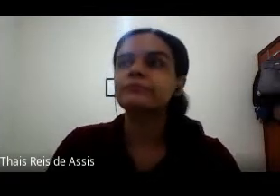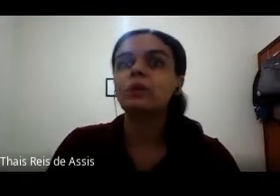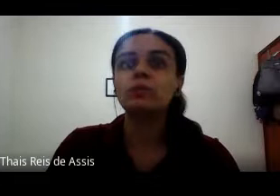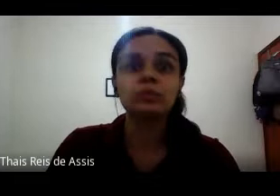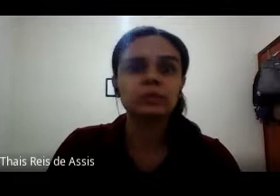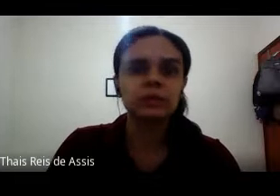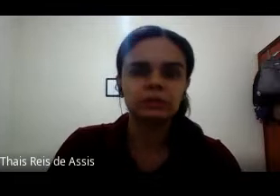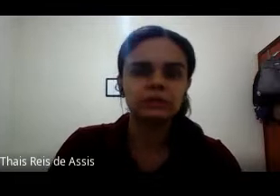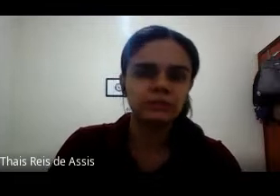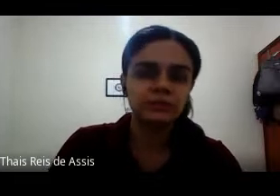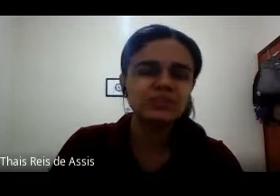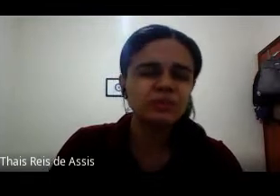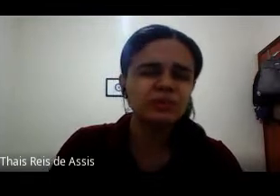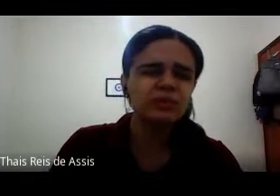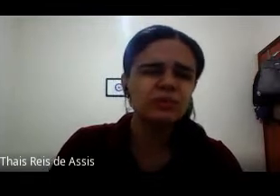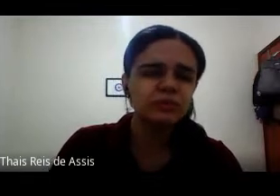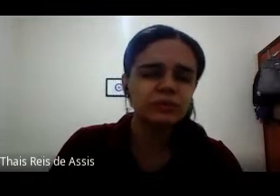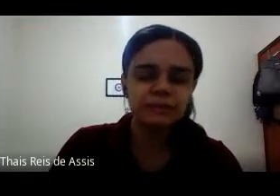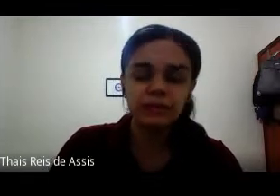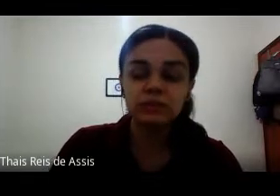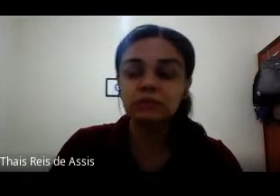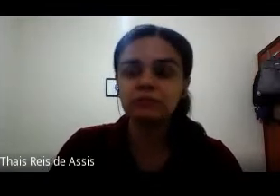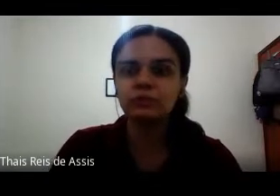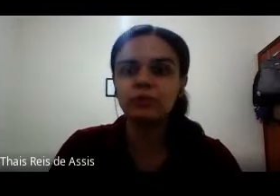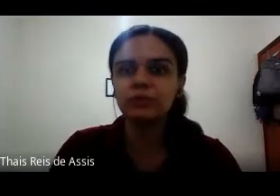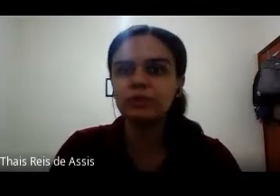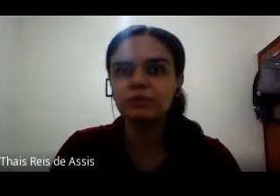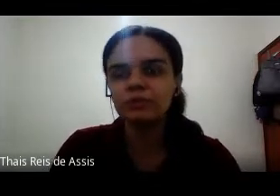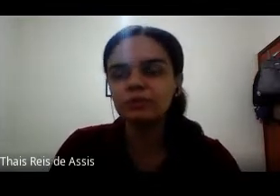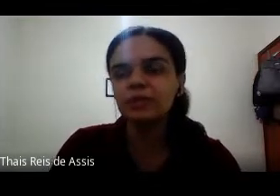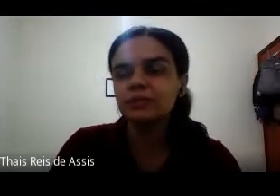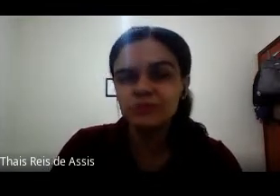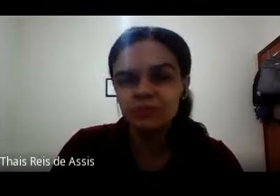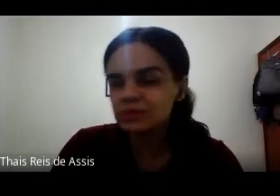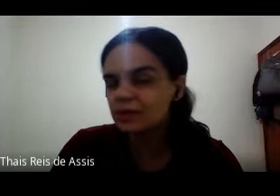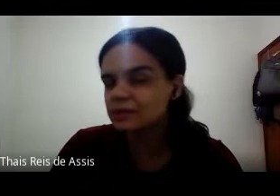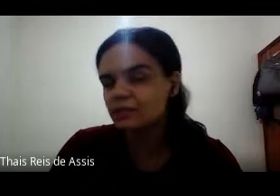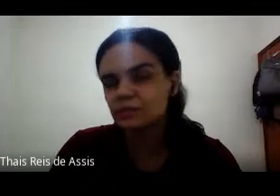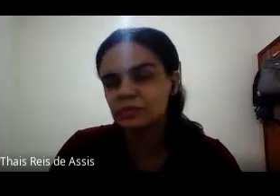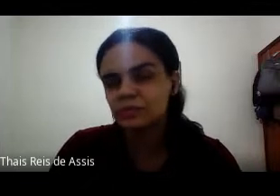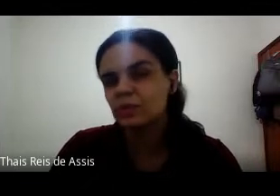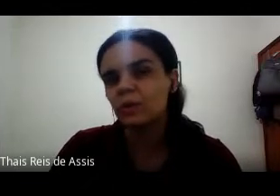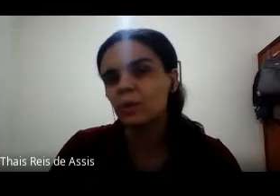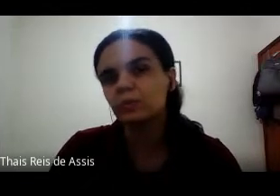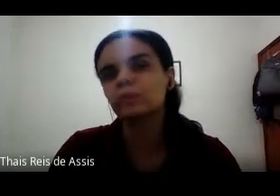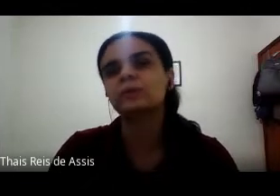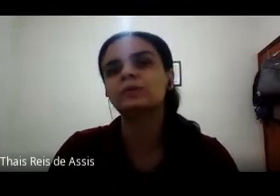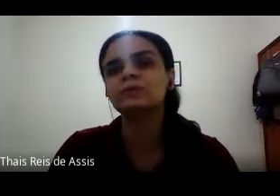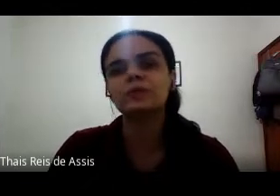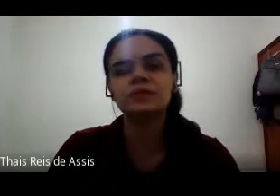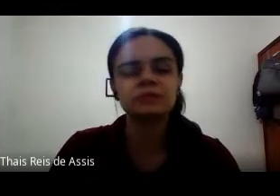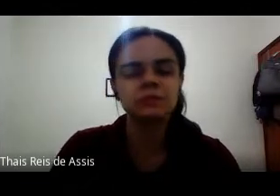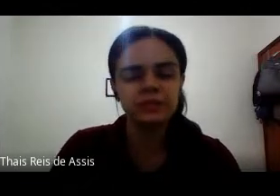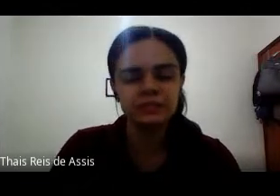não tem cultura. A gente escuta muito, muito isso. Ele pode não ter o domínio da cultura dominante, mas todos nós temos cultura,